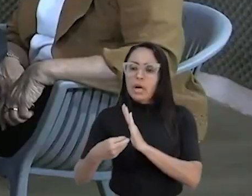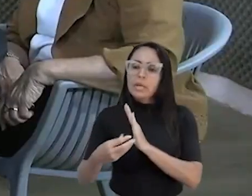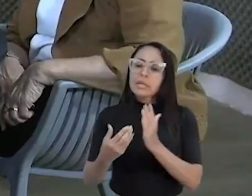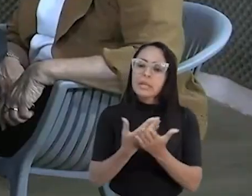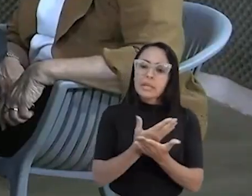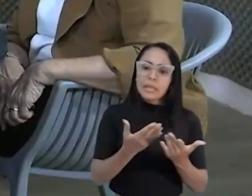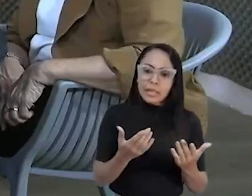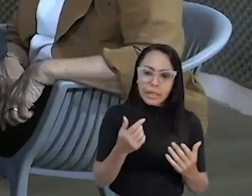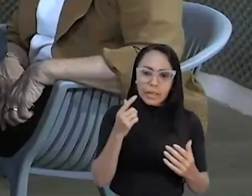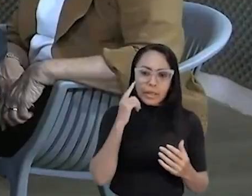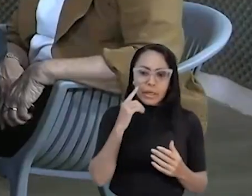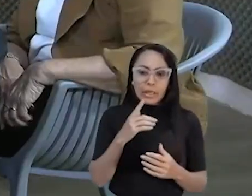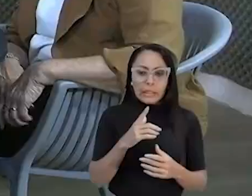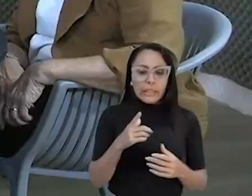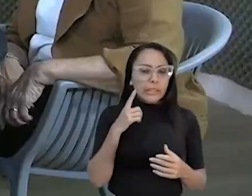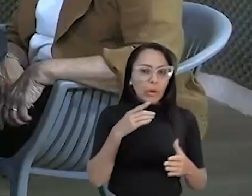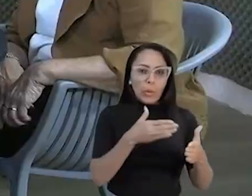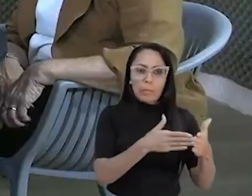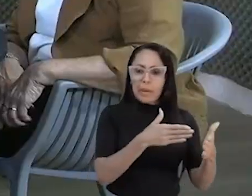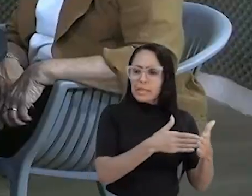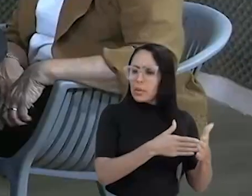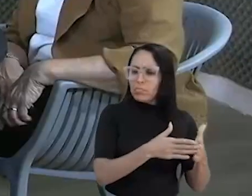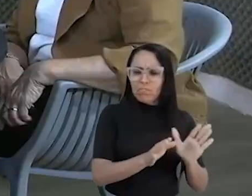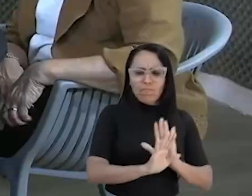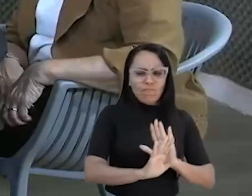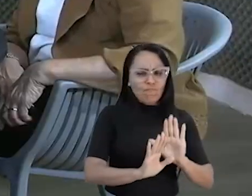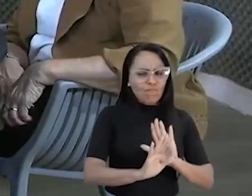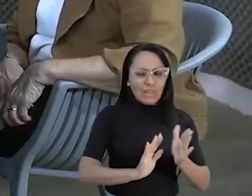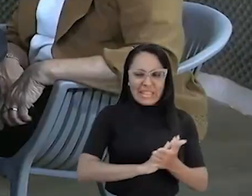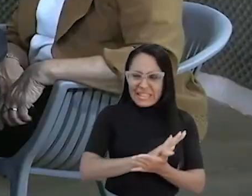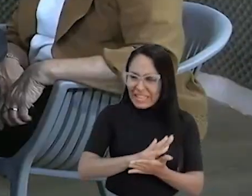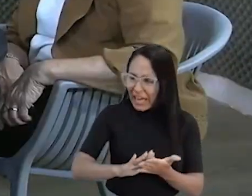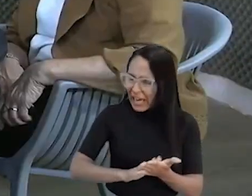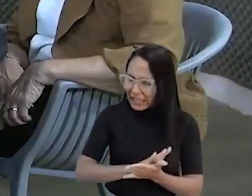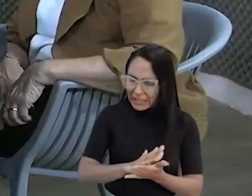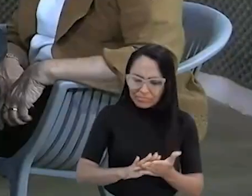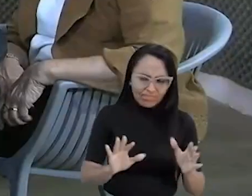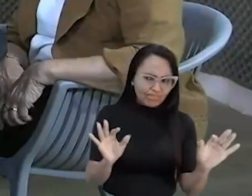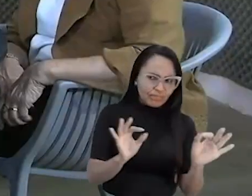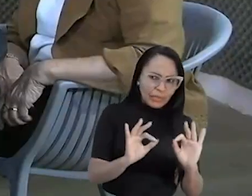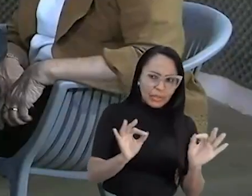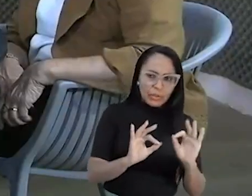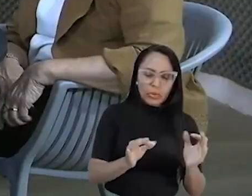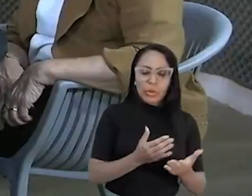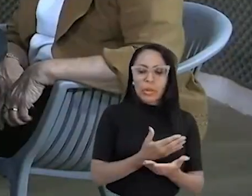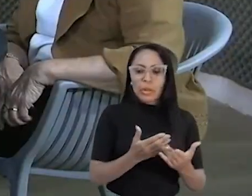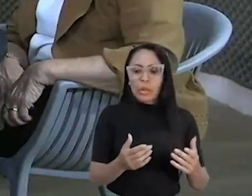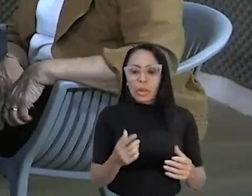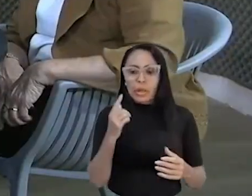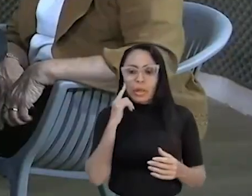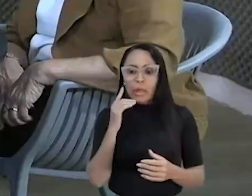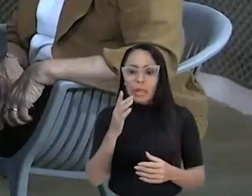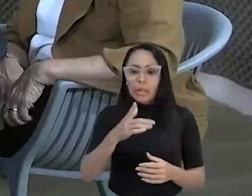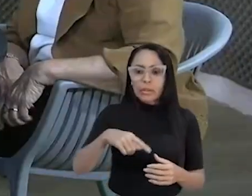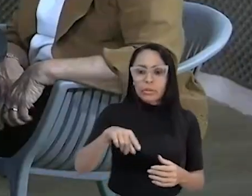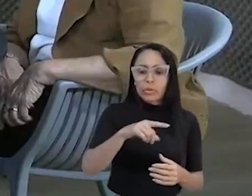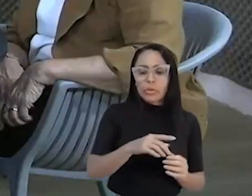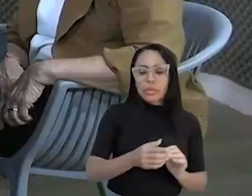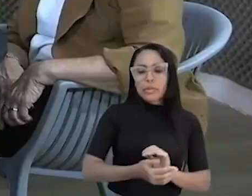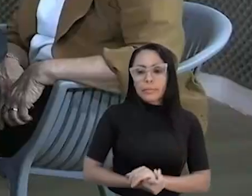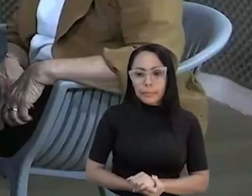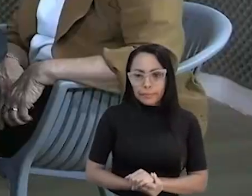porque nada nos impede de projetar espaços também, claro, vai precisar fazer uma especificação, uma especialização, uma história dessa